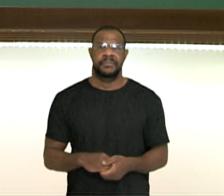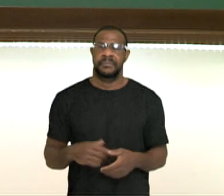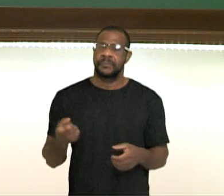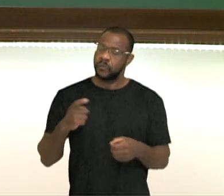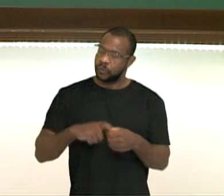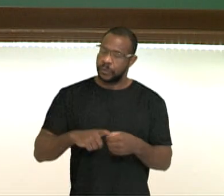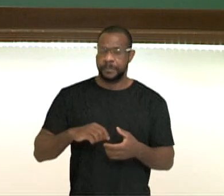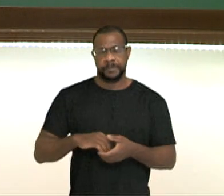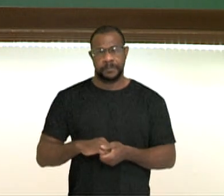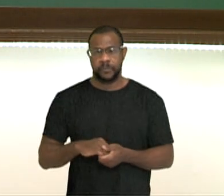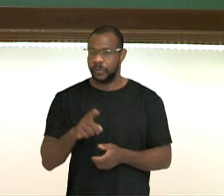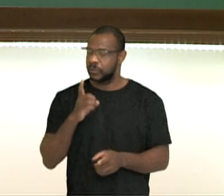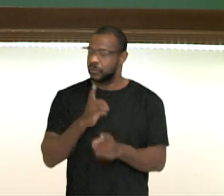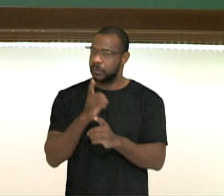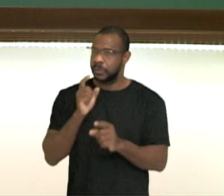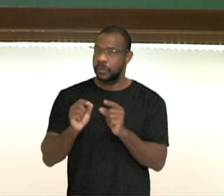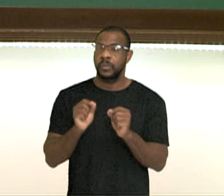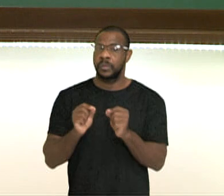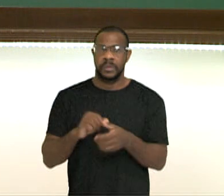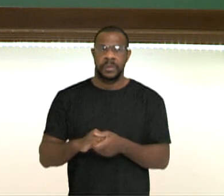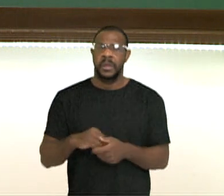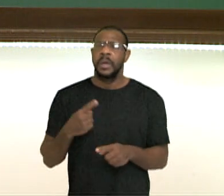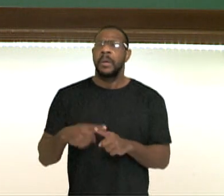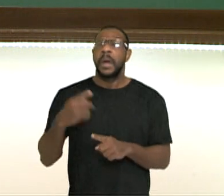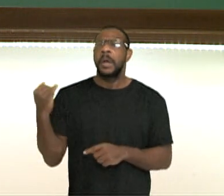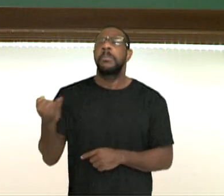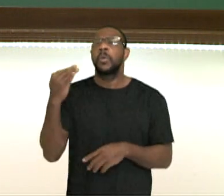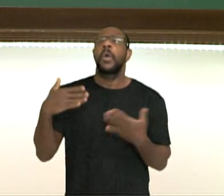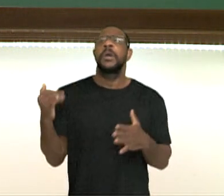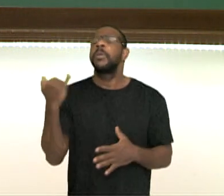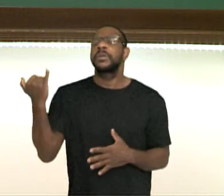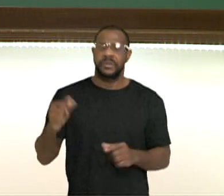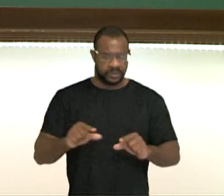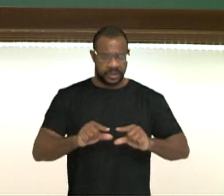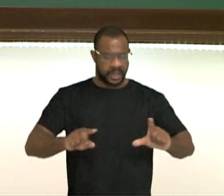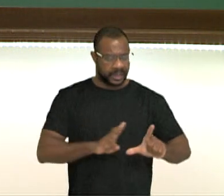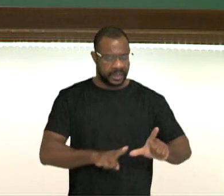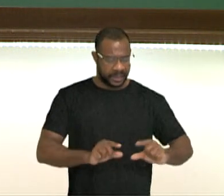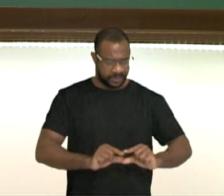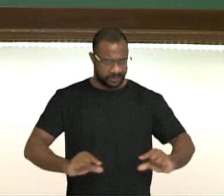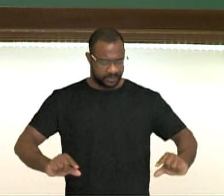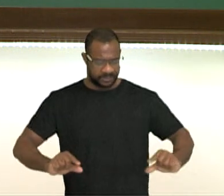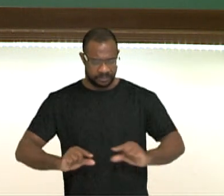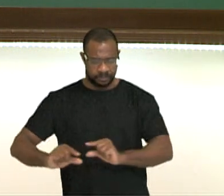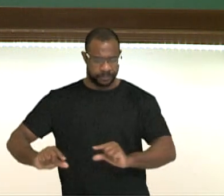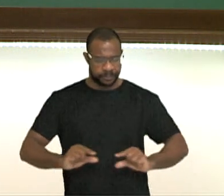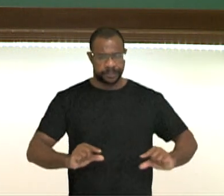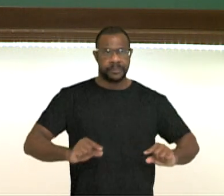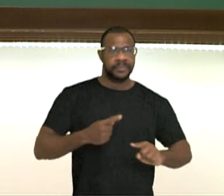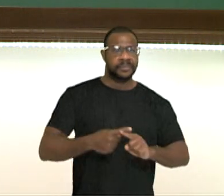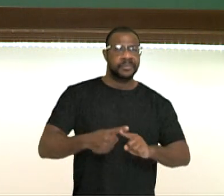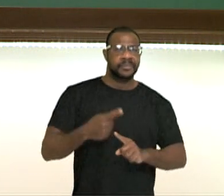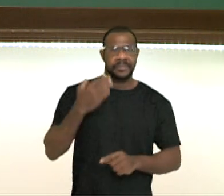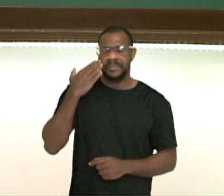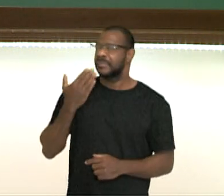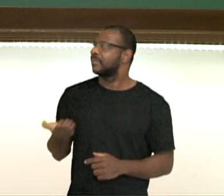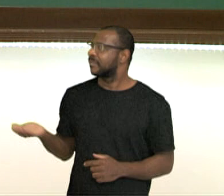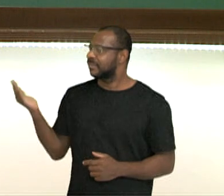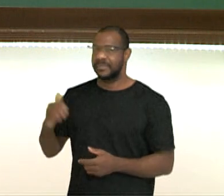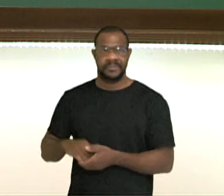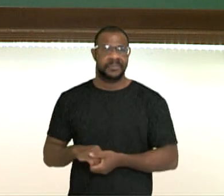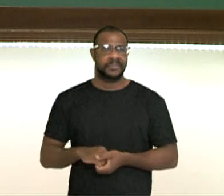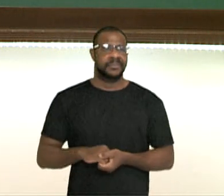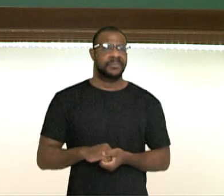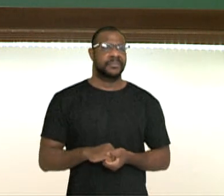E aí, você descobriu então qual que é a importância então da legenda? Não é difícil, né, pessoal? Então é bem importante. Vamos lá.